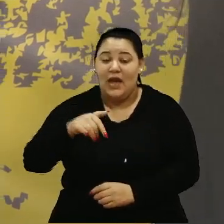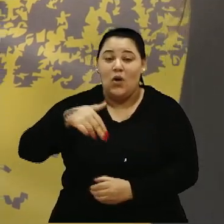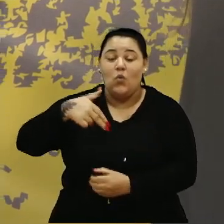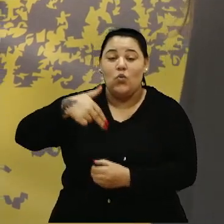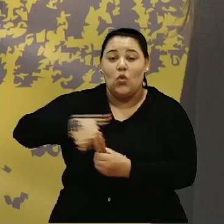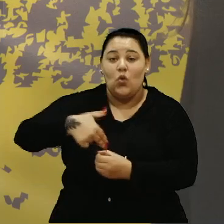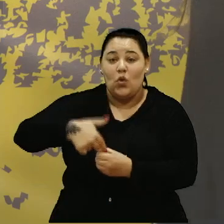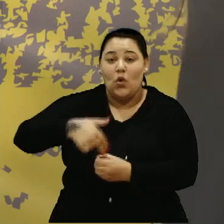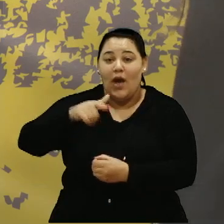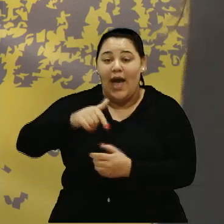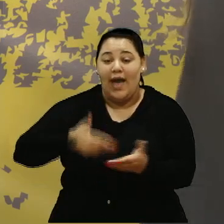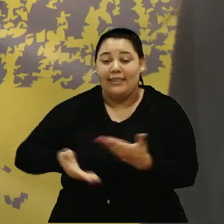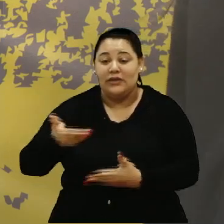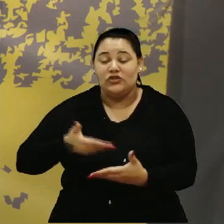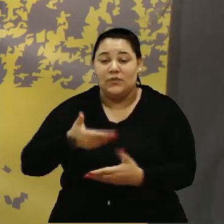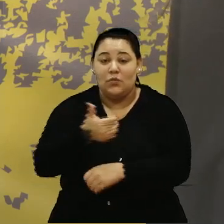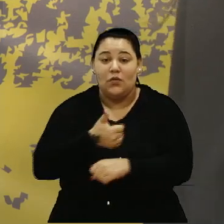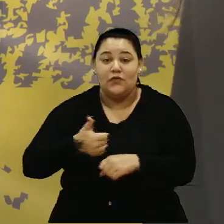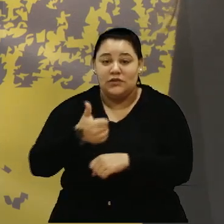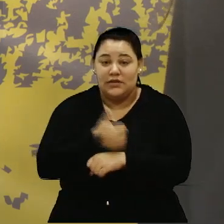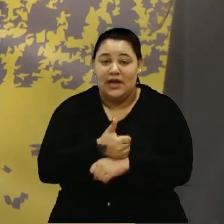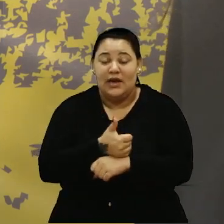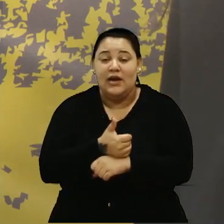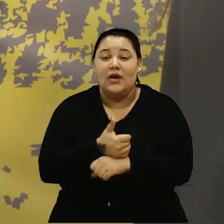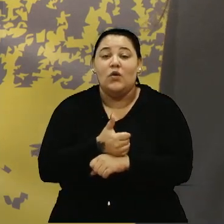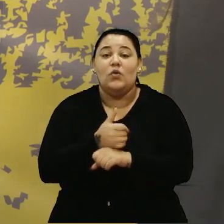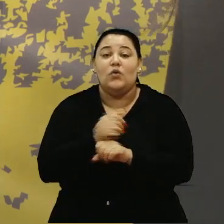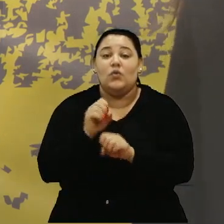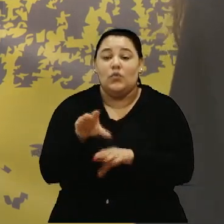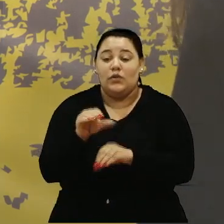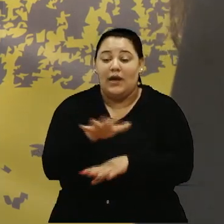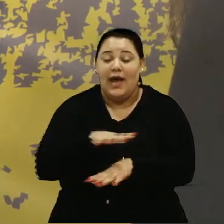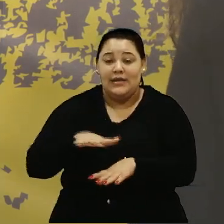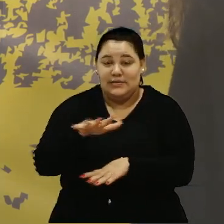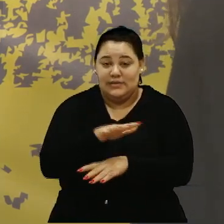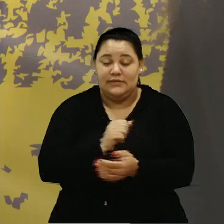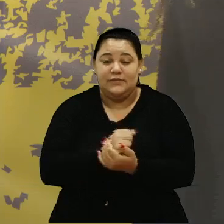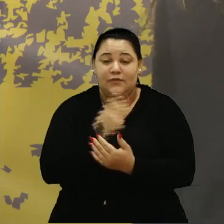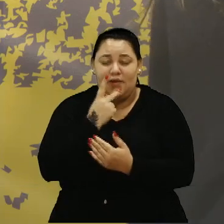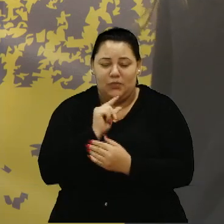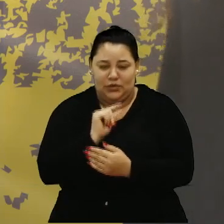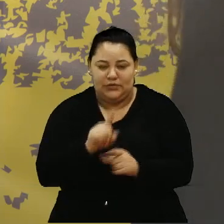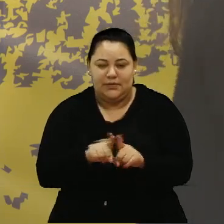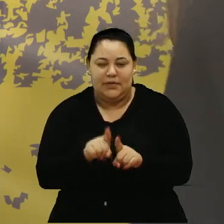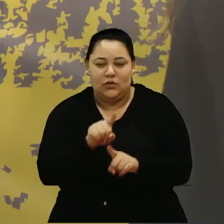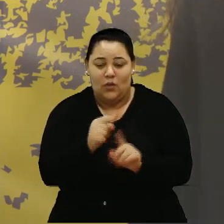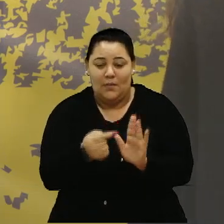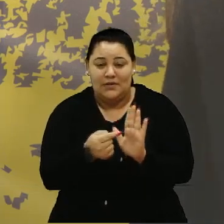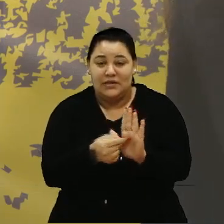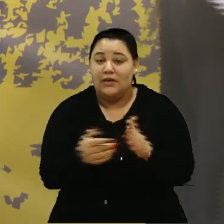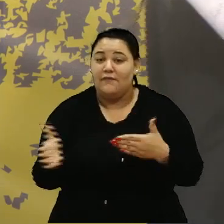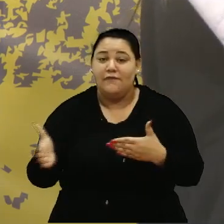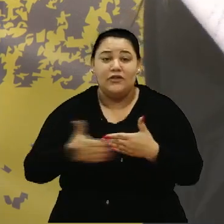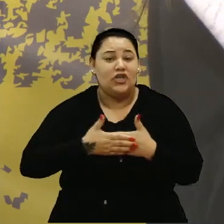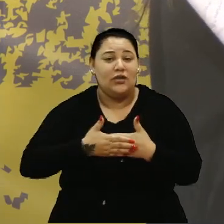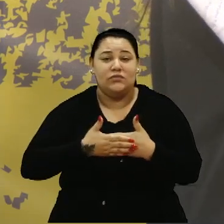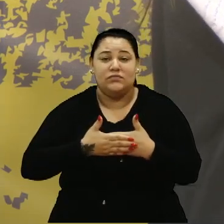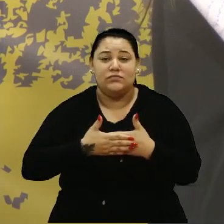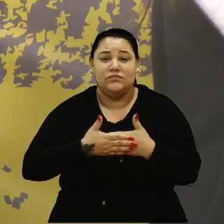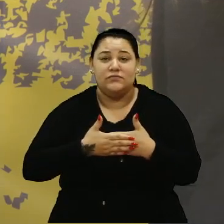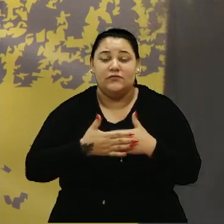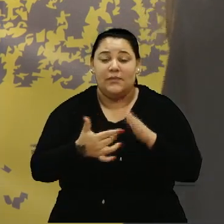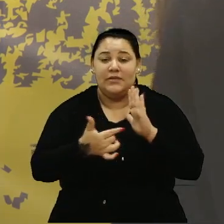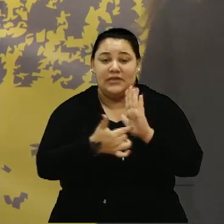a profissionais da educação. Vamos falar um pouquinho sobre isso. A senhora apresenta que ele está fechado, foi apresentado na